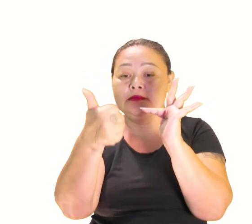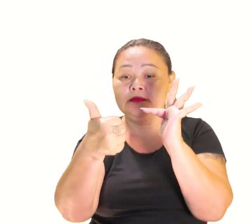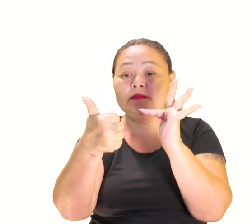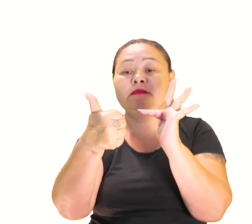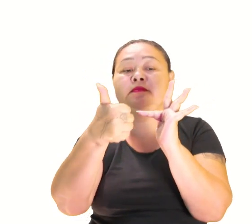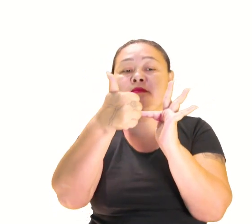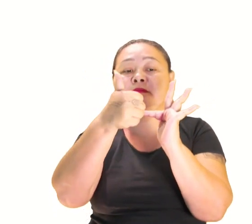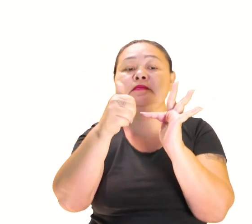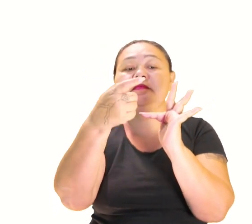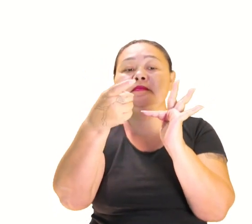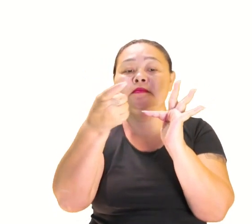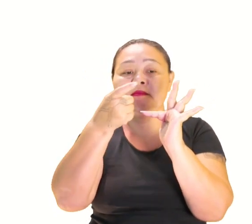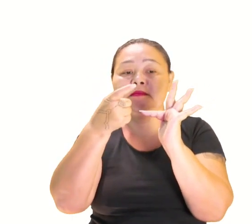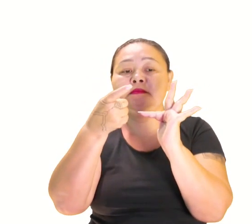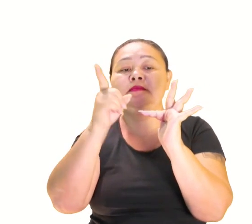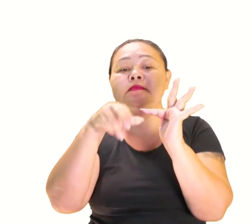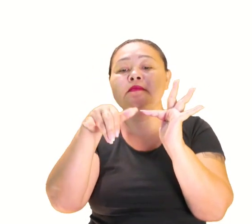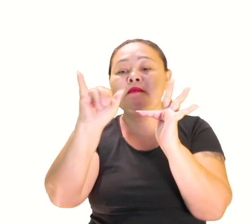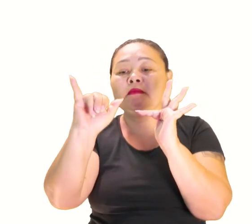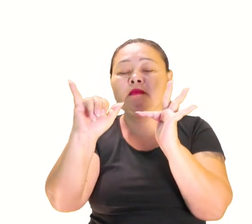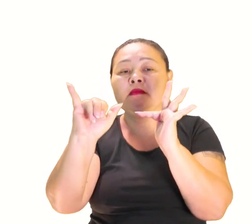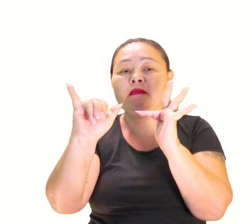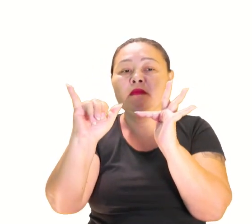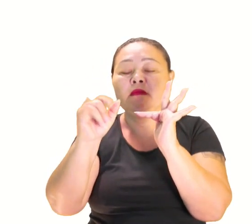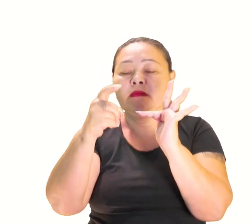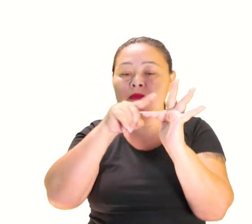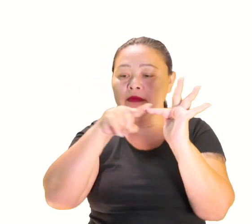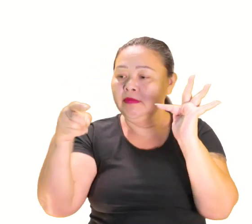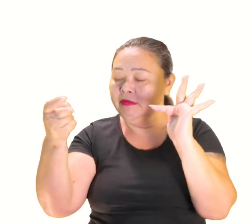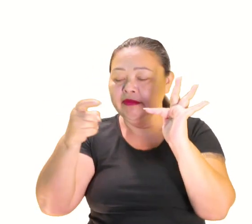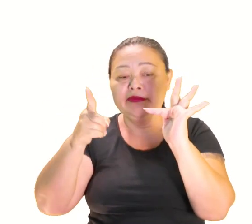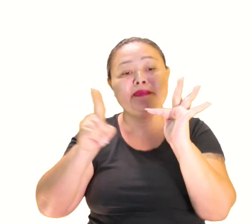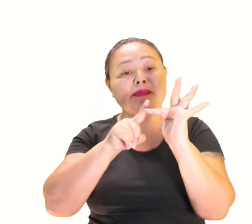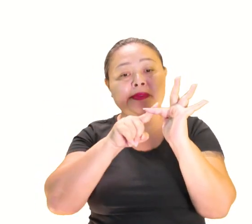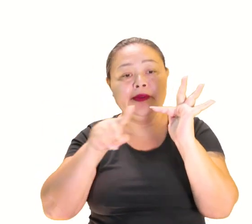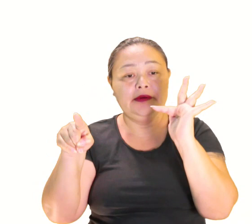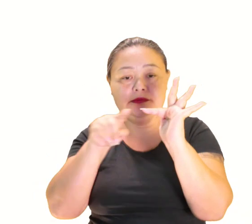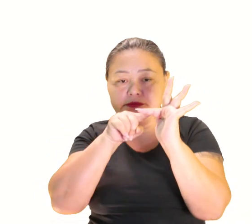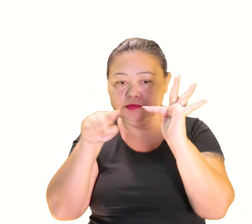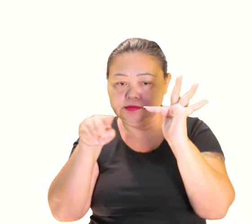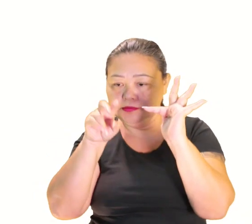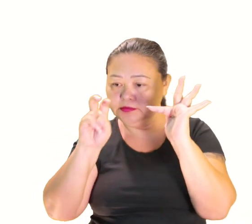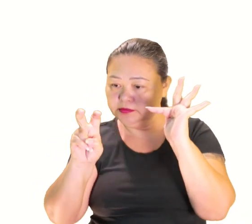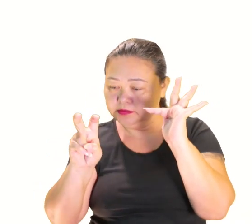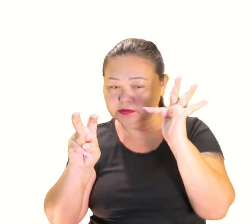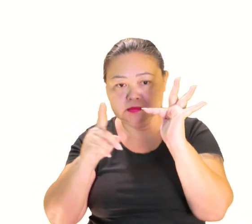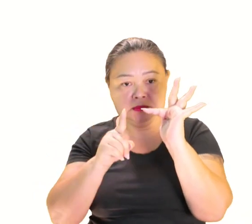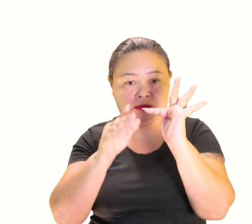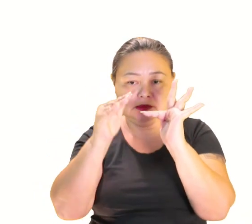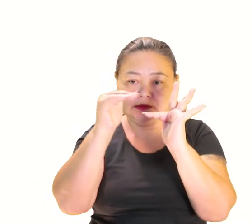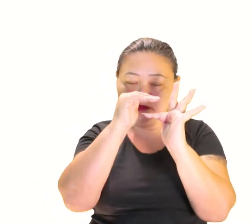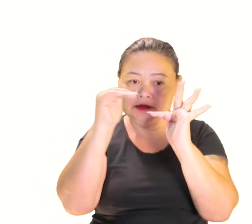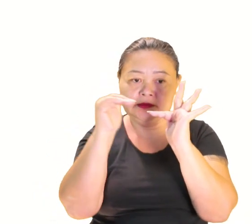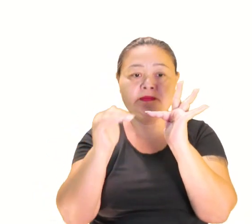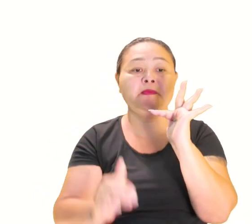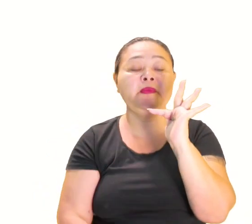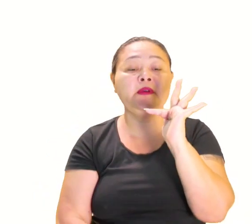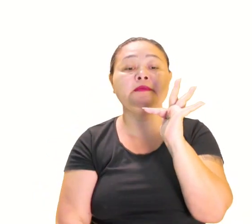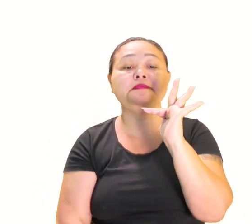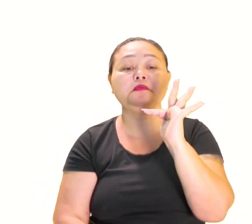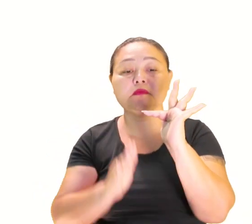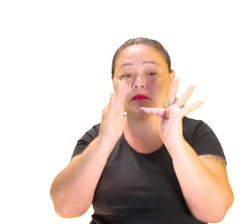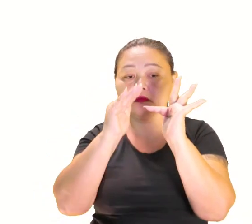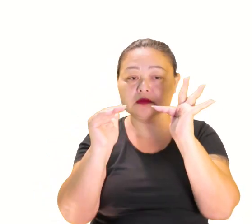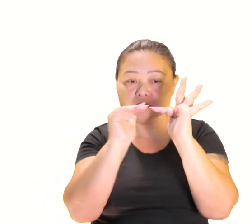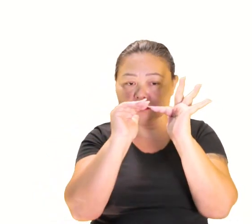O x é 5, o y é menos 1. O x é 5, o y é menos 1 aqui. x5, y menos 1. Beleza. A gente já sabe que vai passar